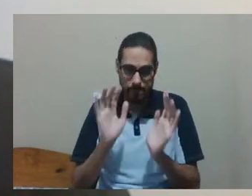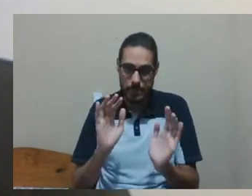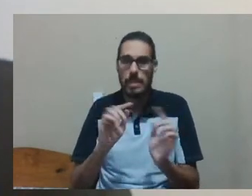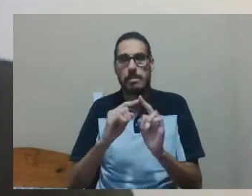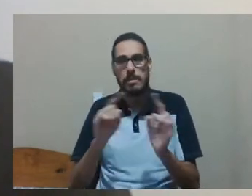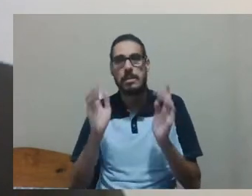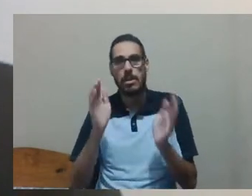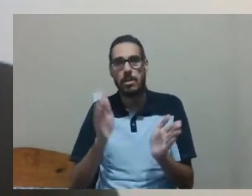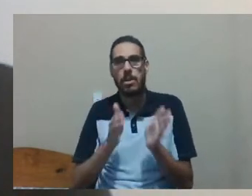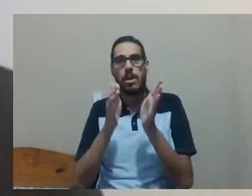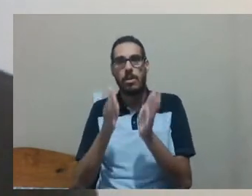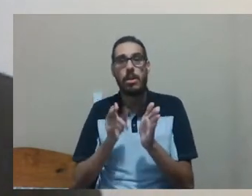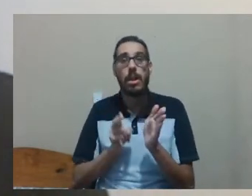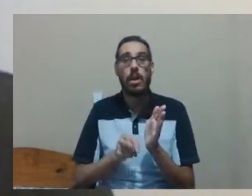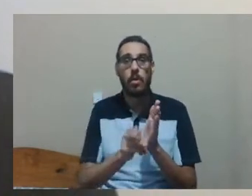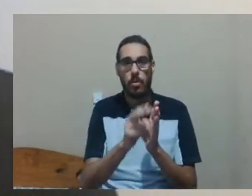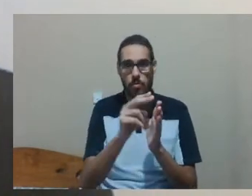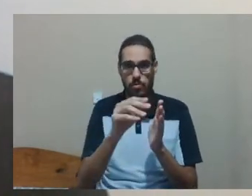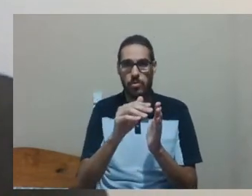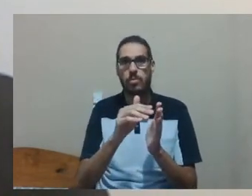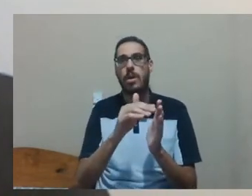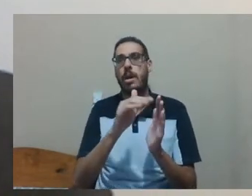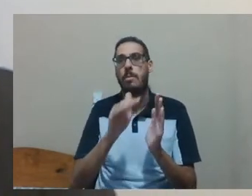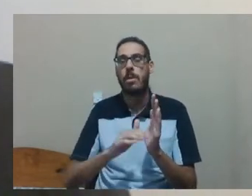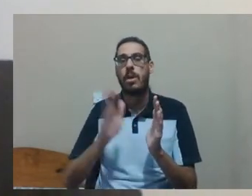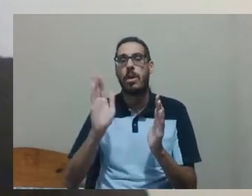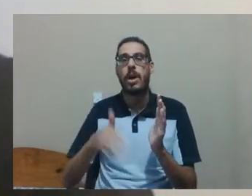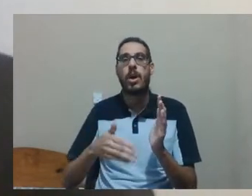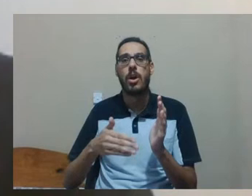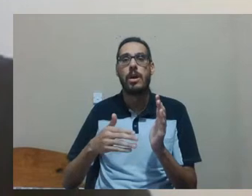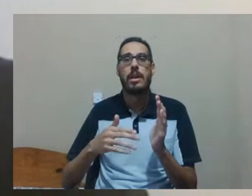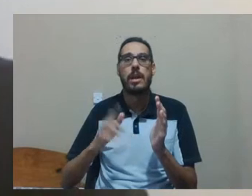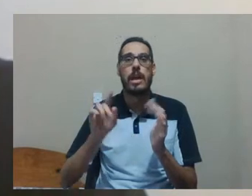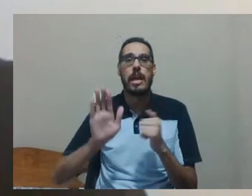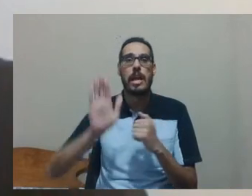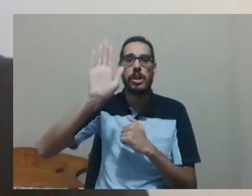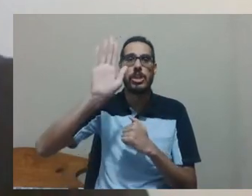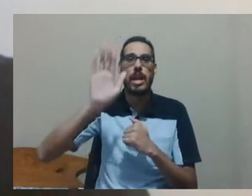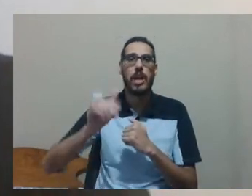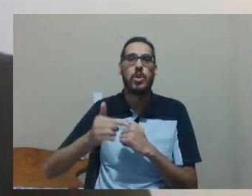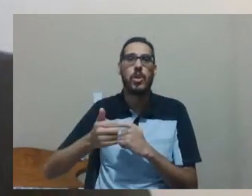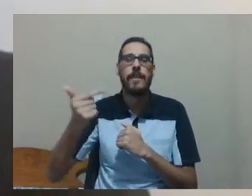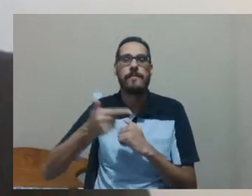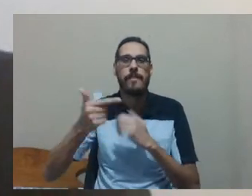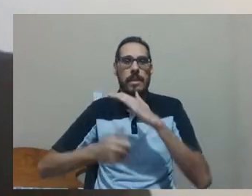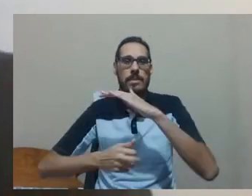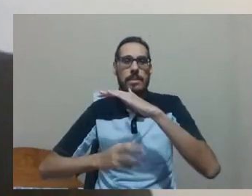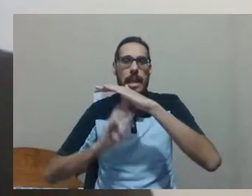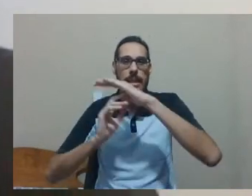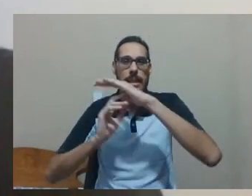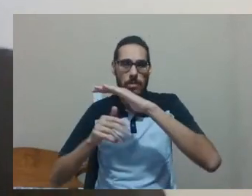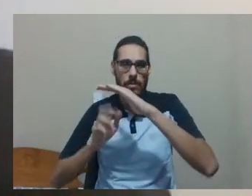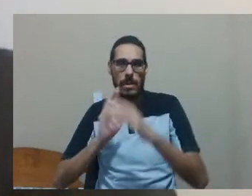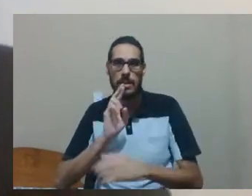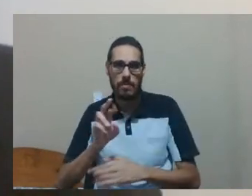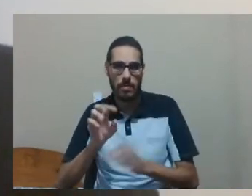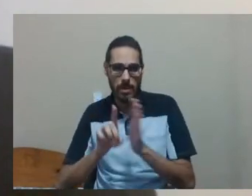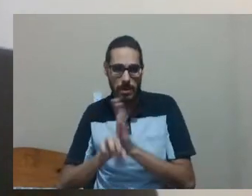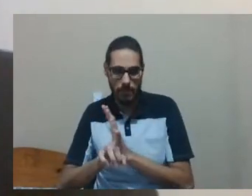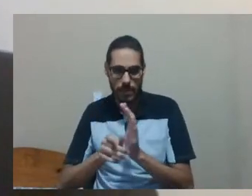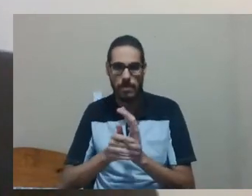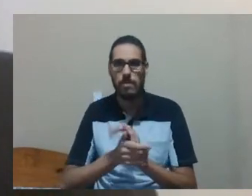bloco, os candidatos a vice-reitor deverão responder a próxima pergunta. Como havia